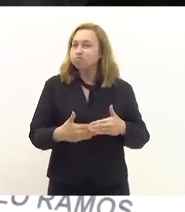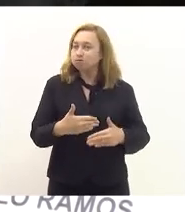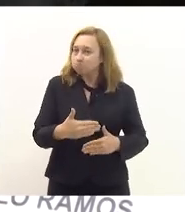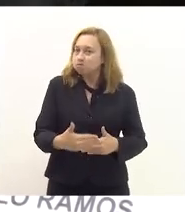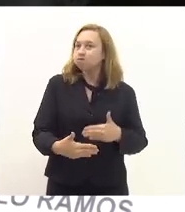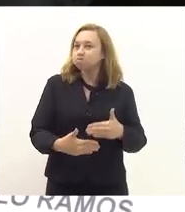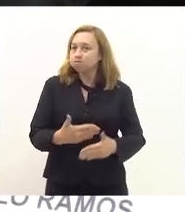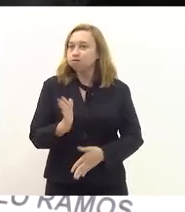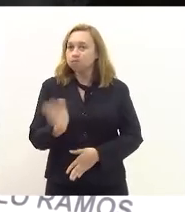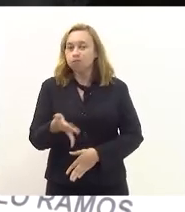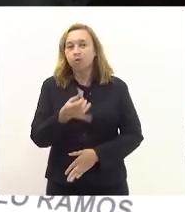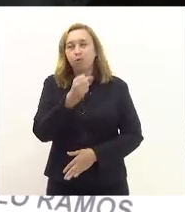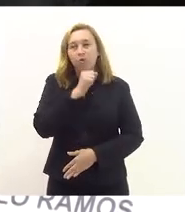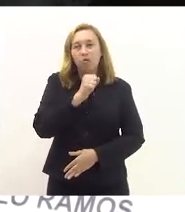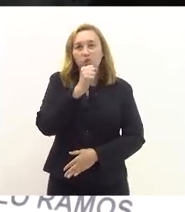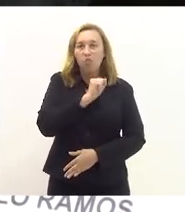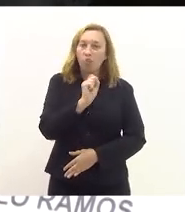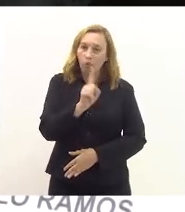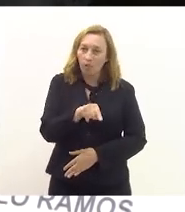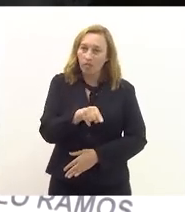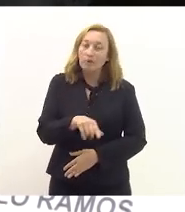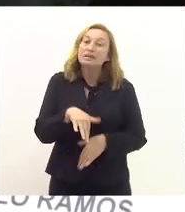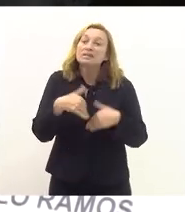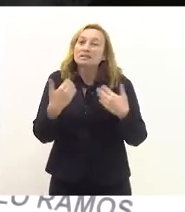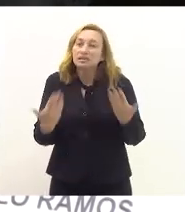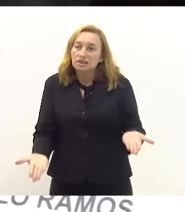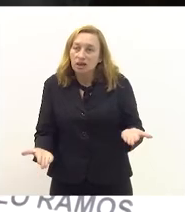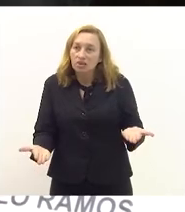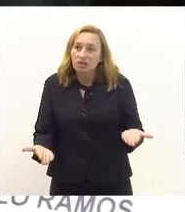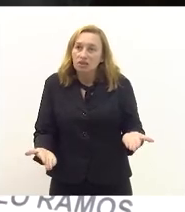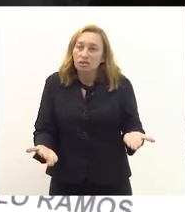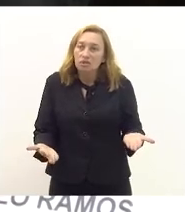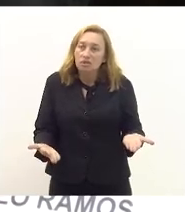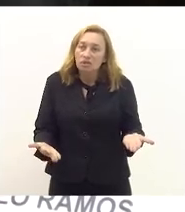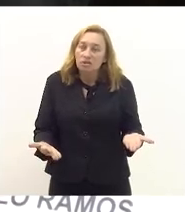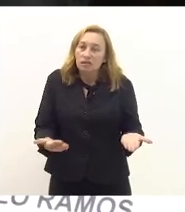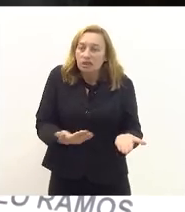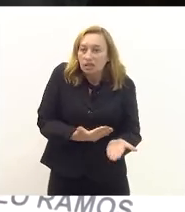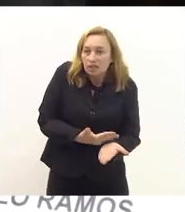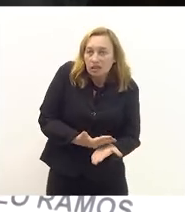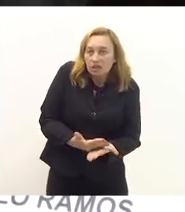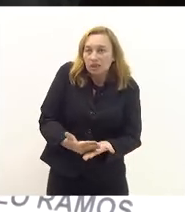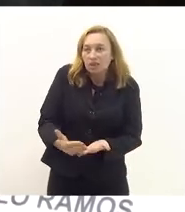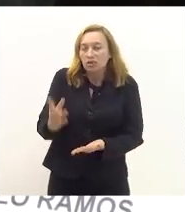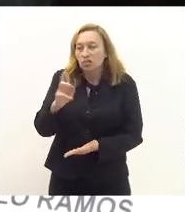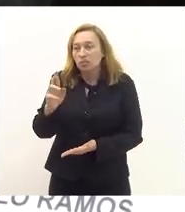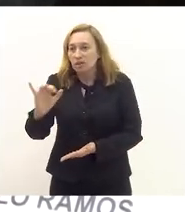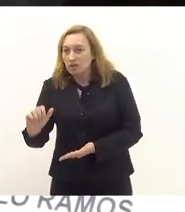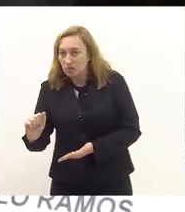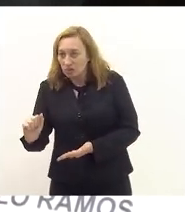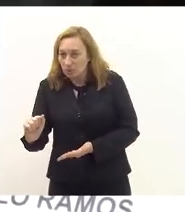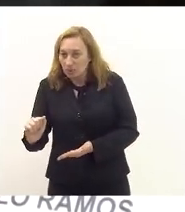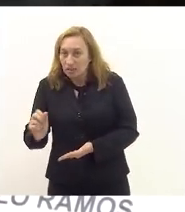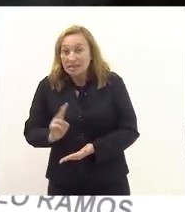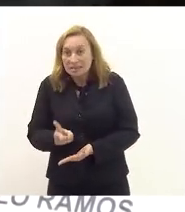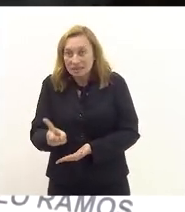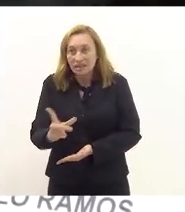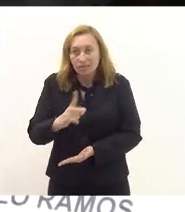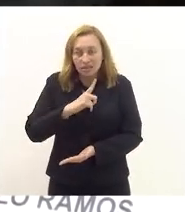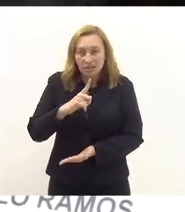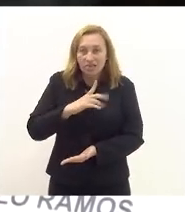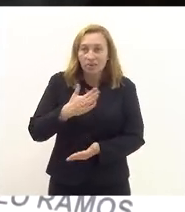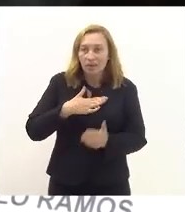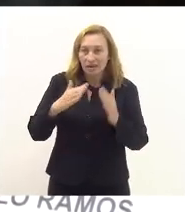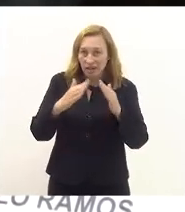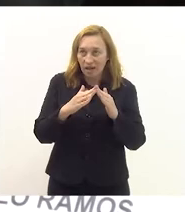já mais velho, né? Então, eu tive que pegar dos princípios que o Brizola passou, porque isso sempre a gente teve na minha